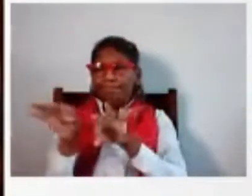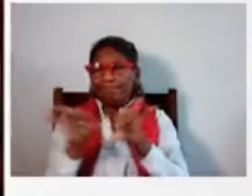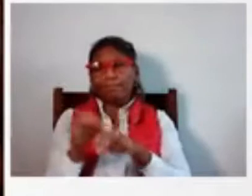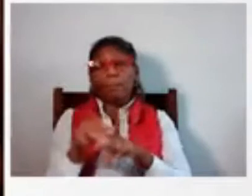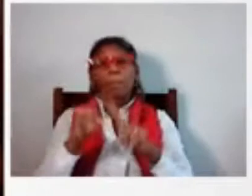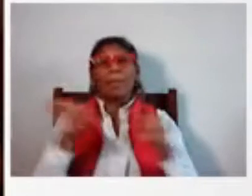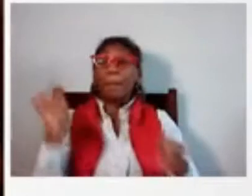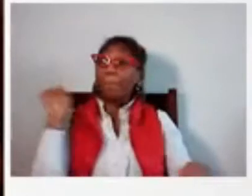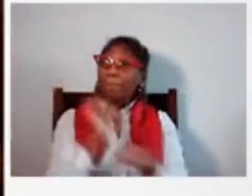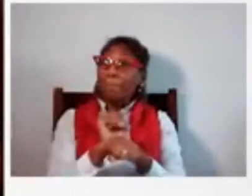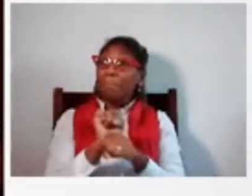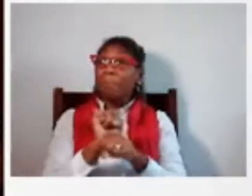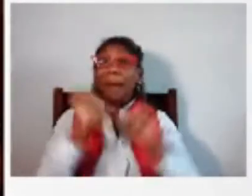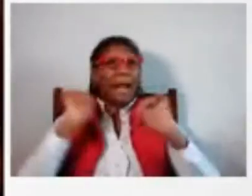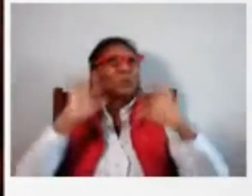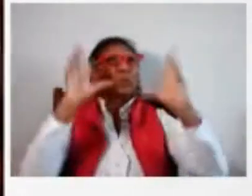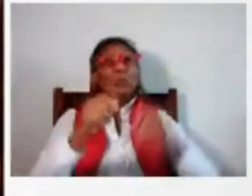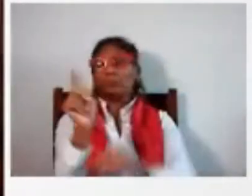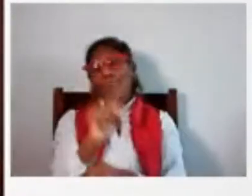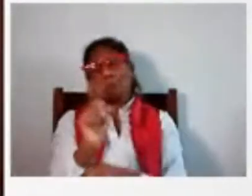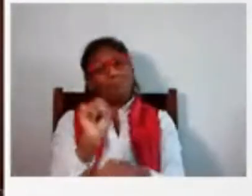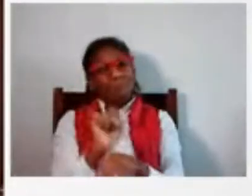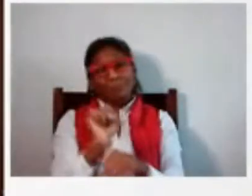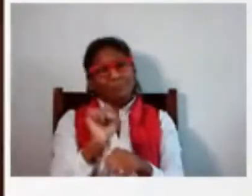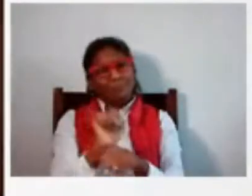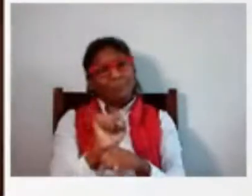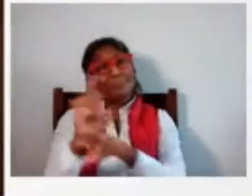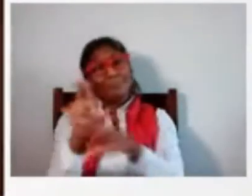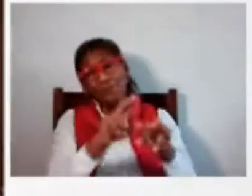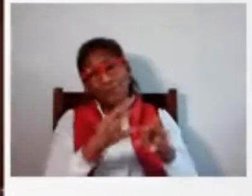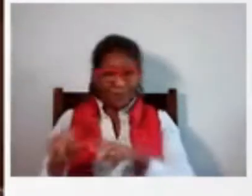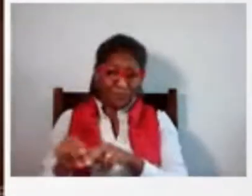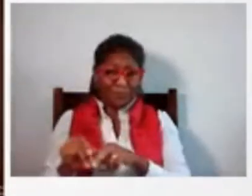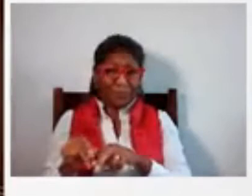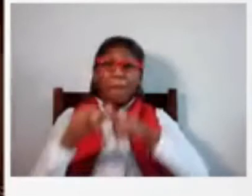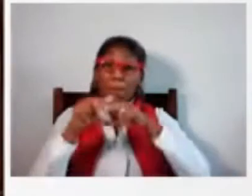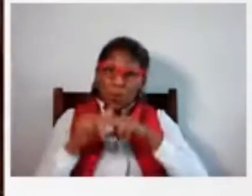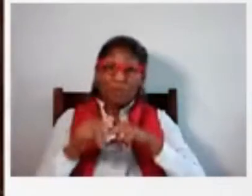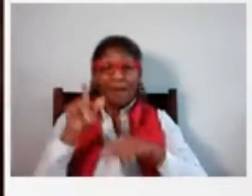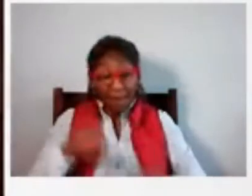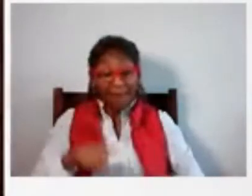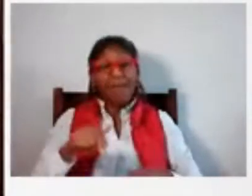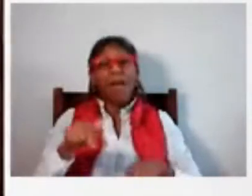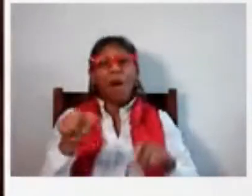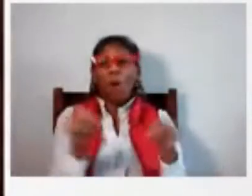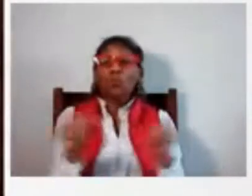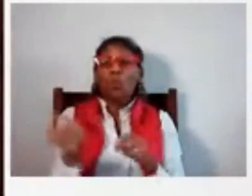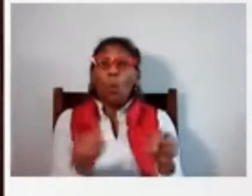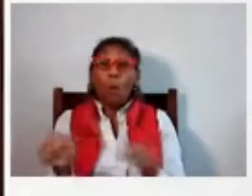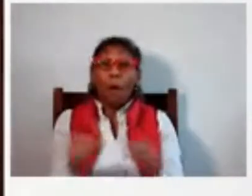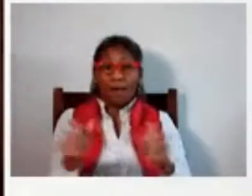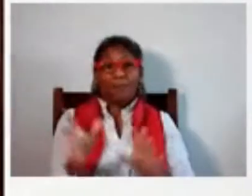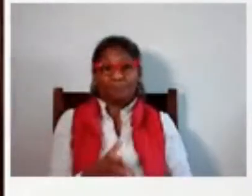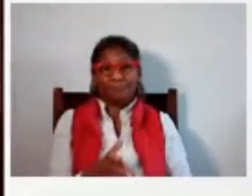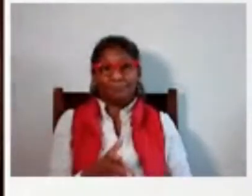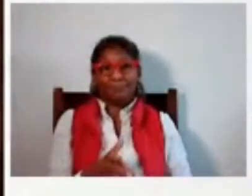para a economia em relação à realidade do coronavírus. É isso que o distanciamento controlado se pressupõe, né? Ele se presta